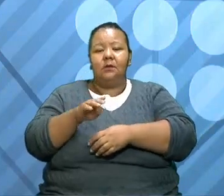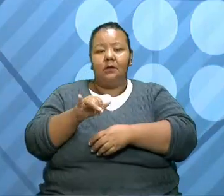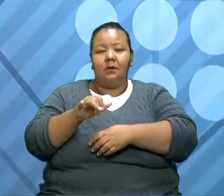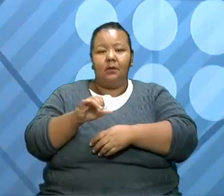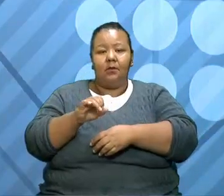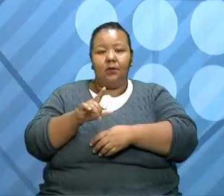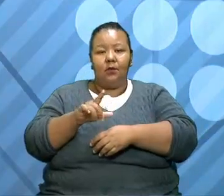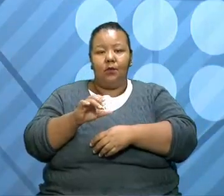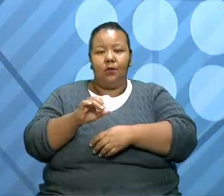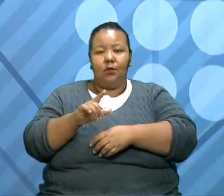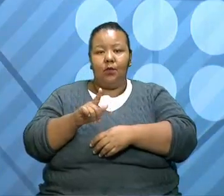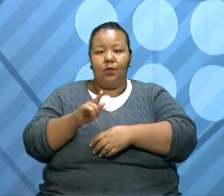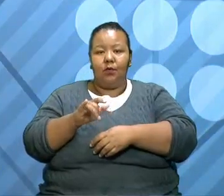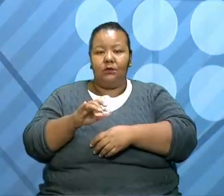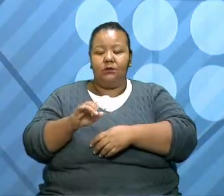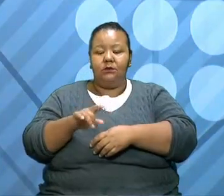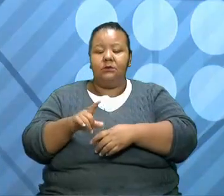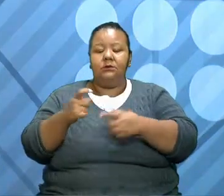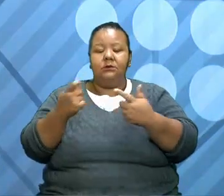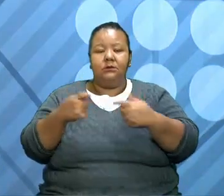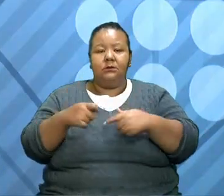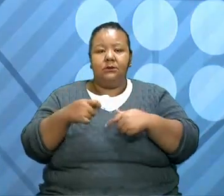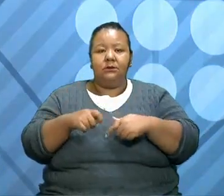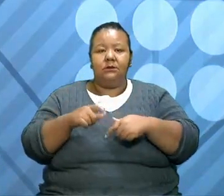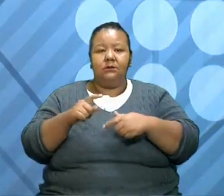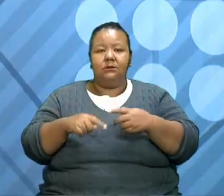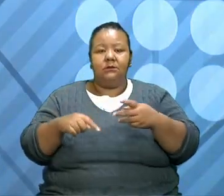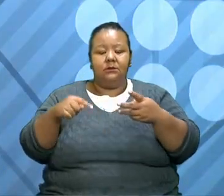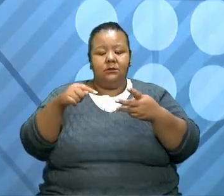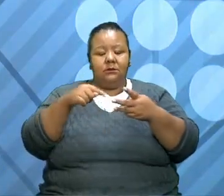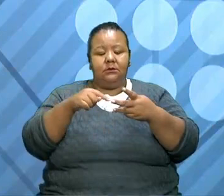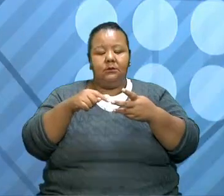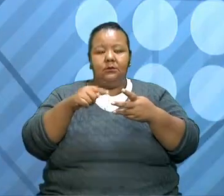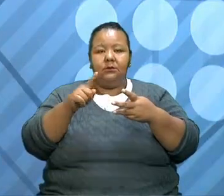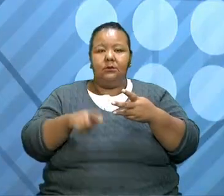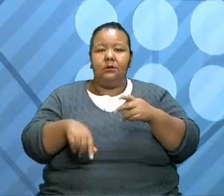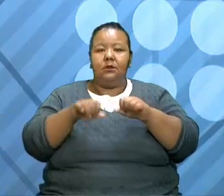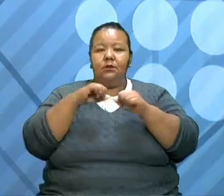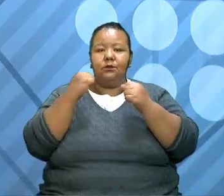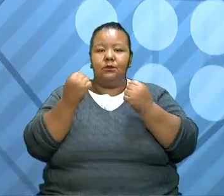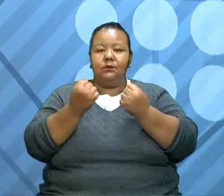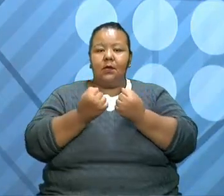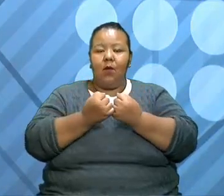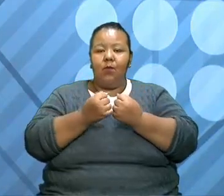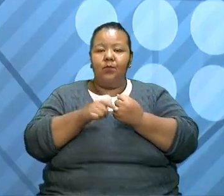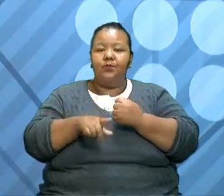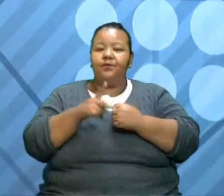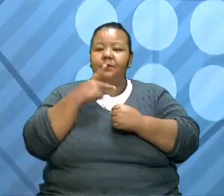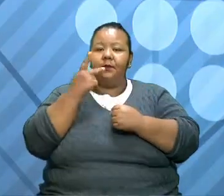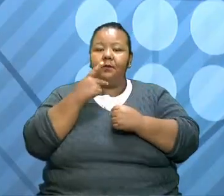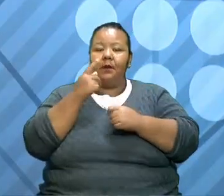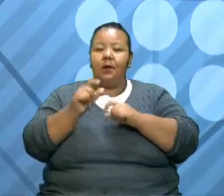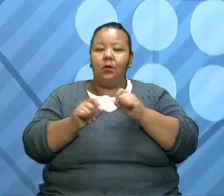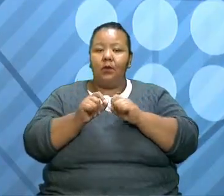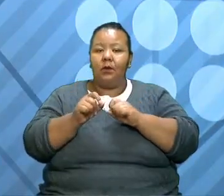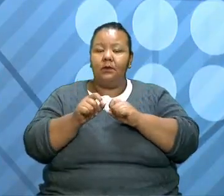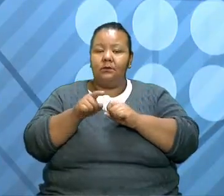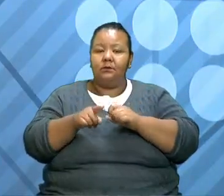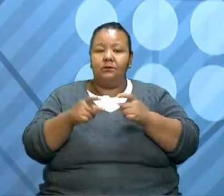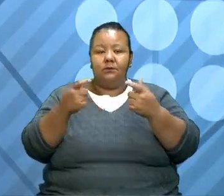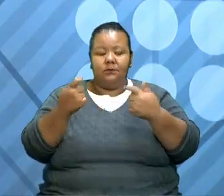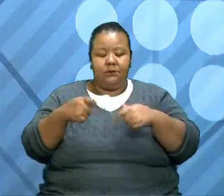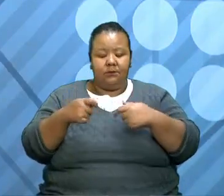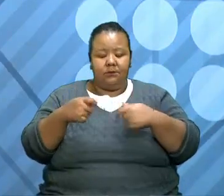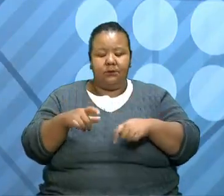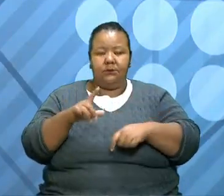ali. Então, ela precisa disso. Aí a segunda etapa, que é a social, a terceira etapa é a social. Ele diz o seguinte: você